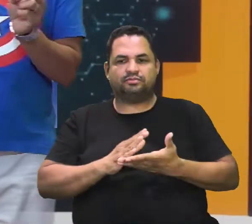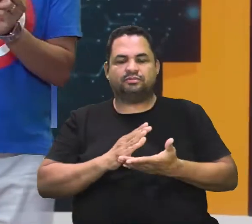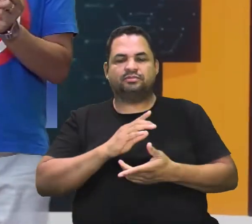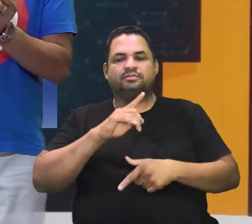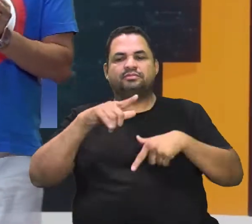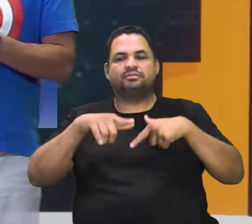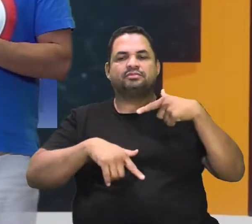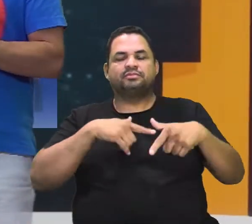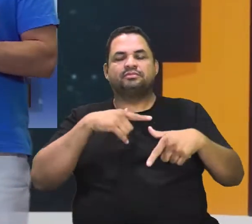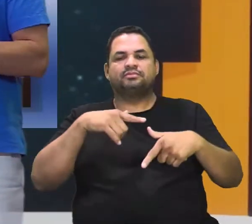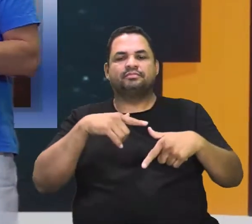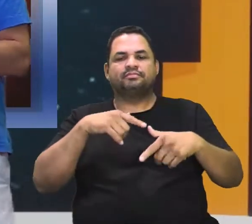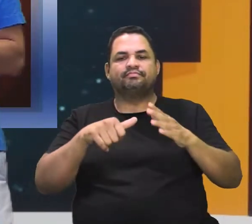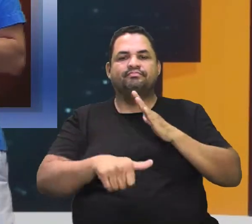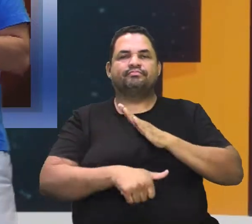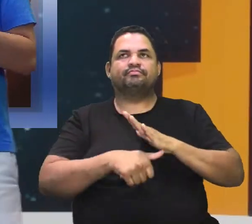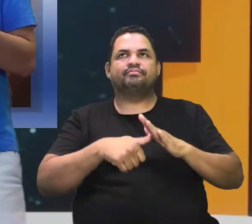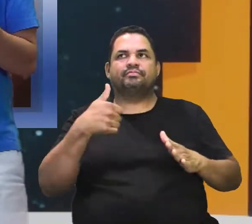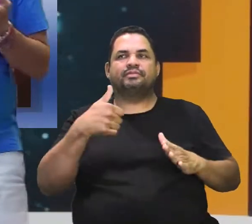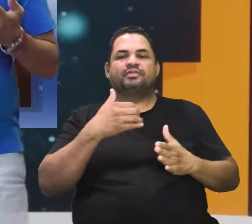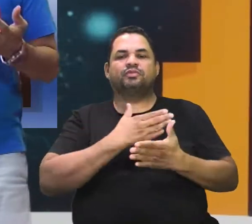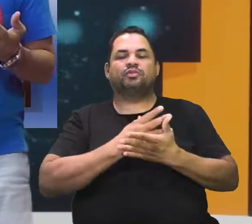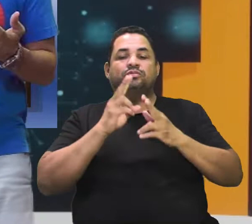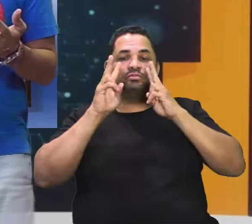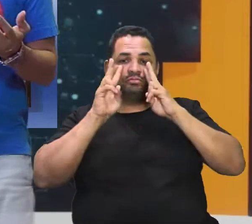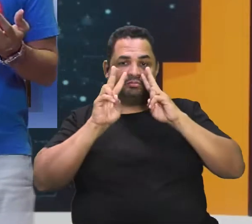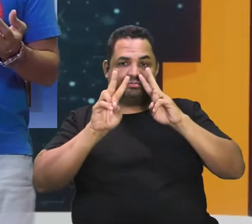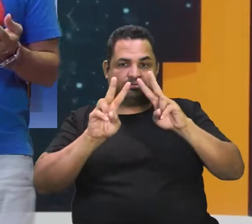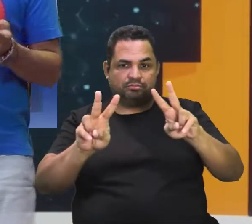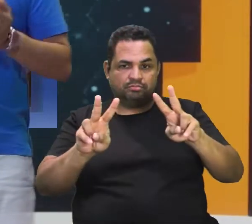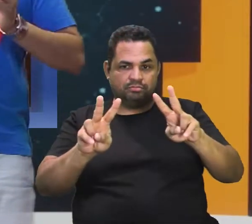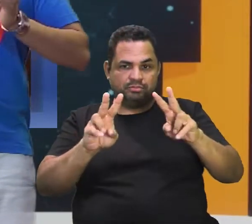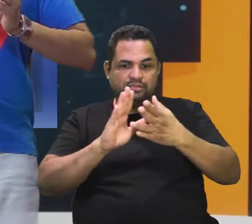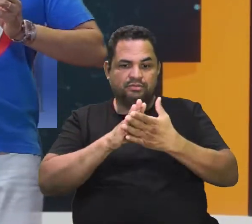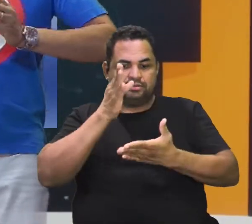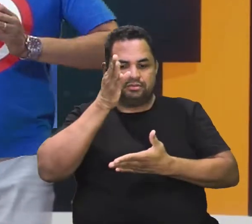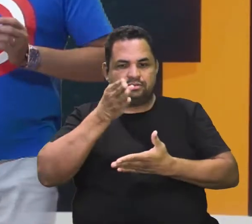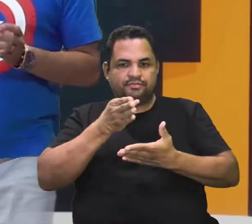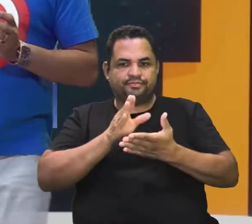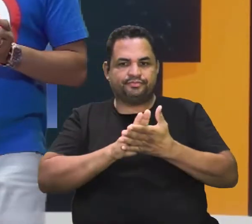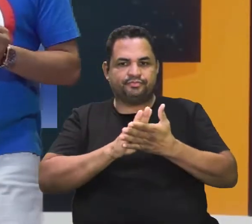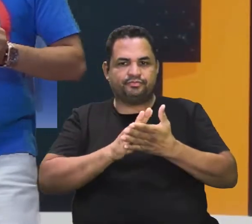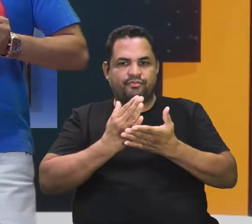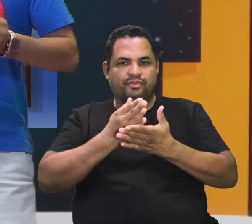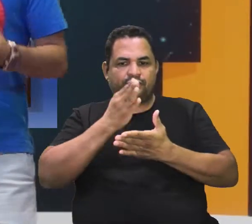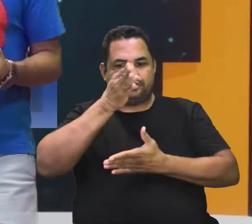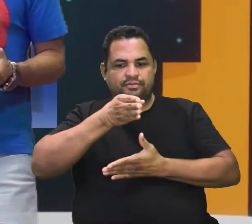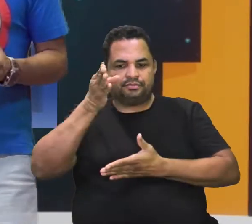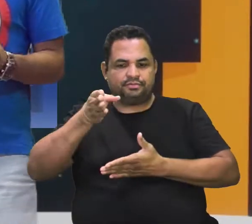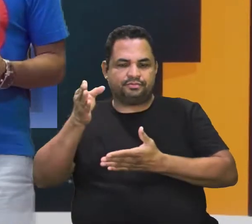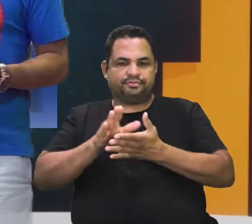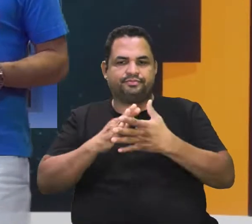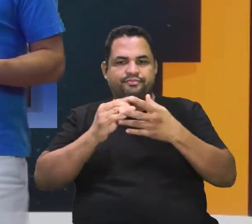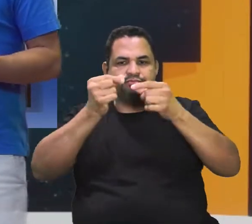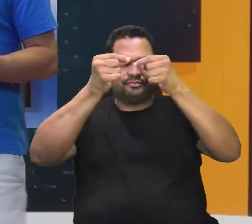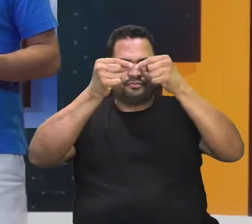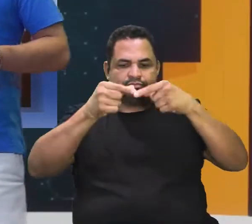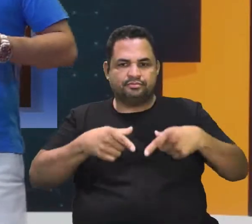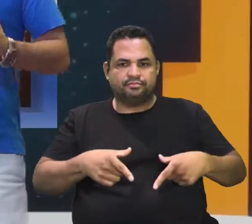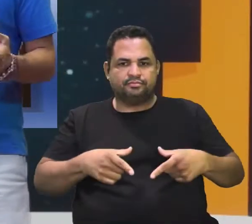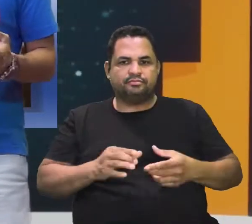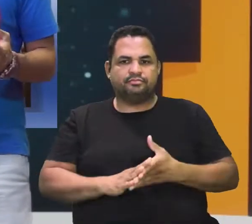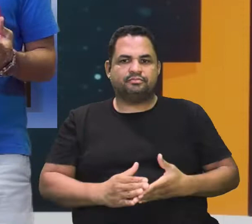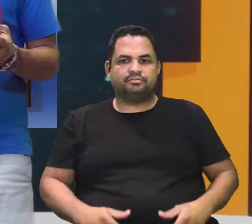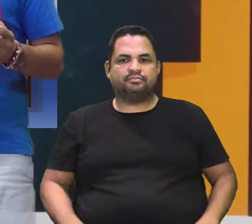parábola. Primeiro nós começamos visualizando esses cortes, né, essas secções cônicas, por isso que o assunto